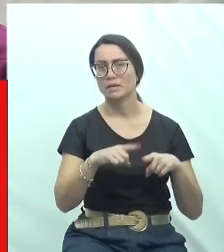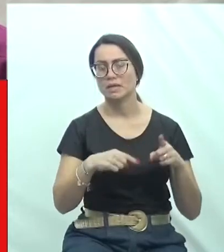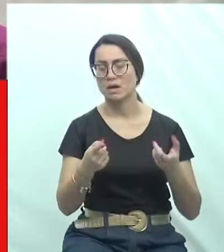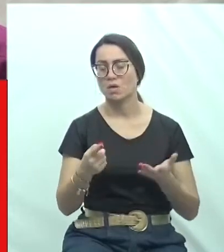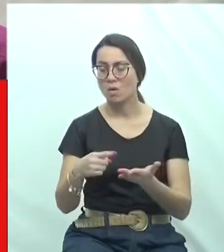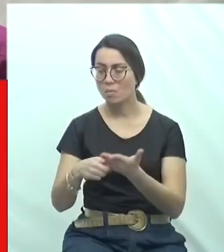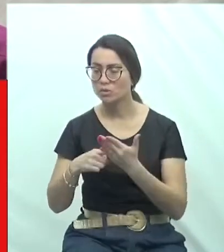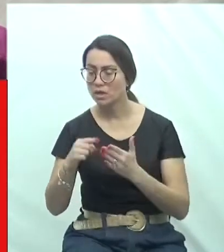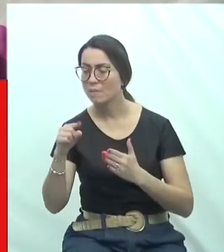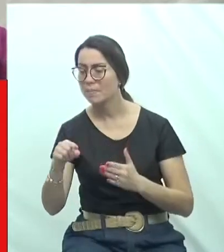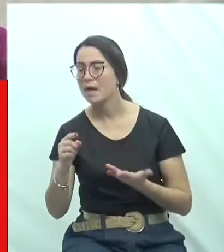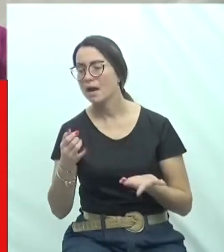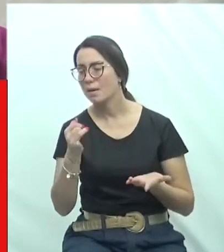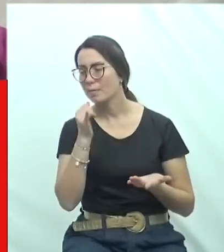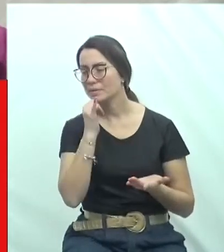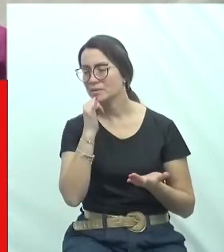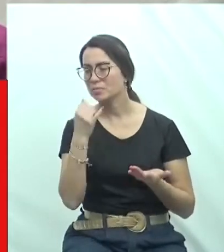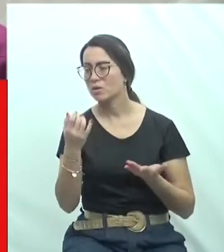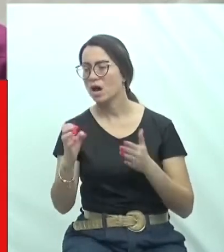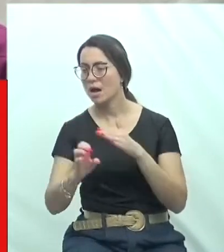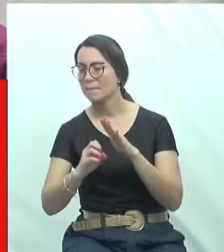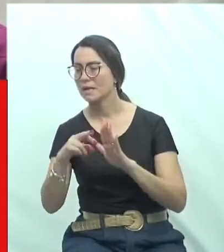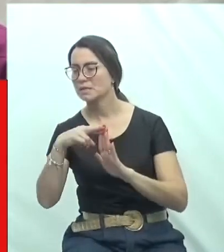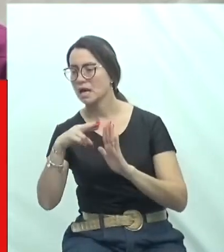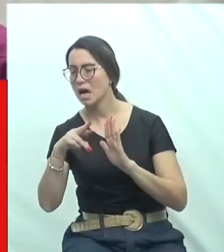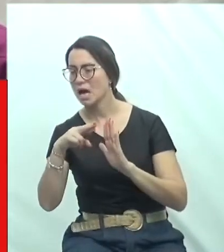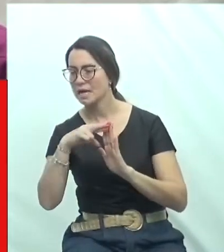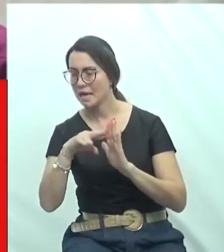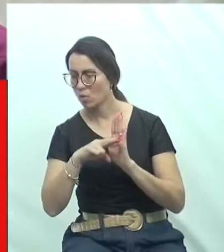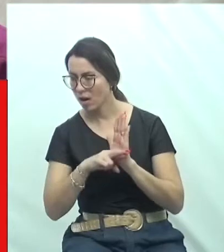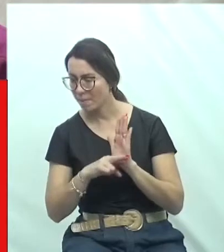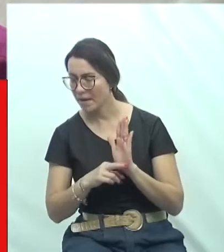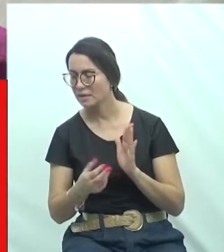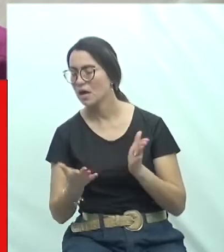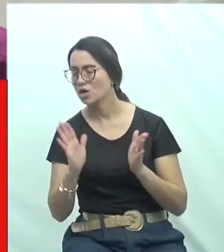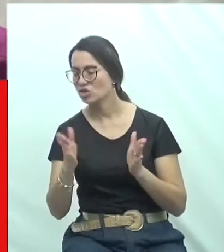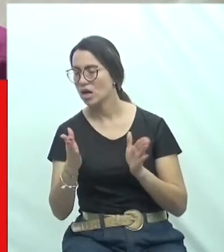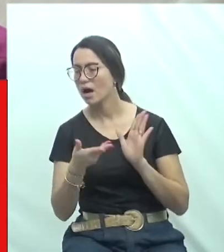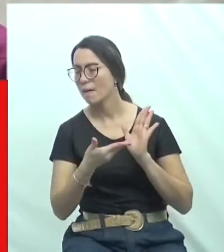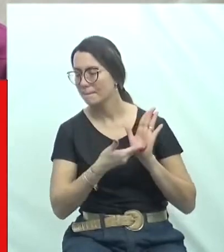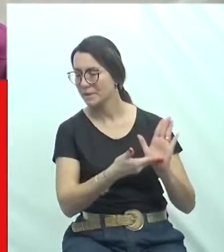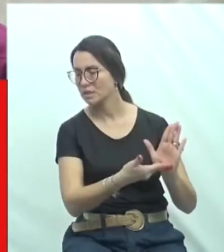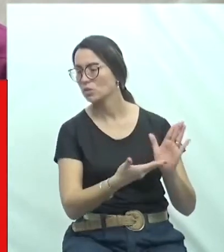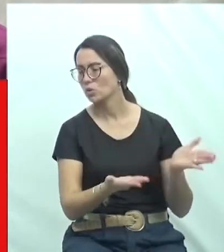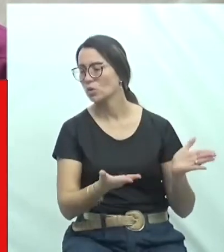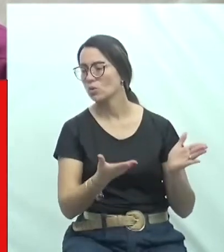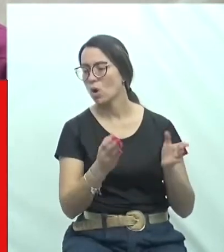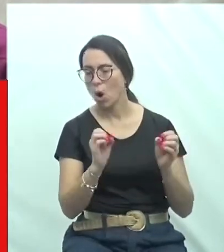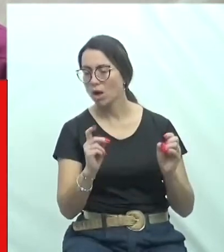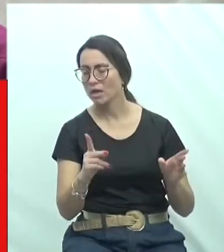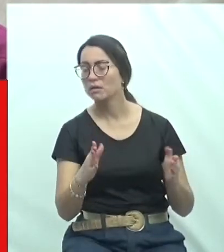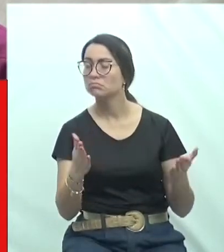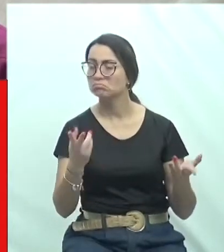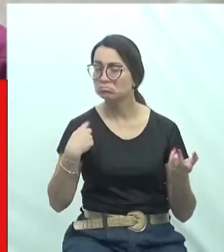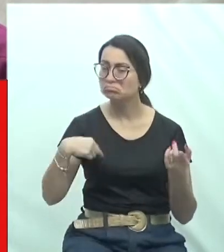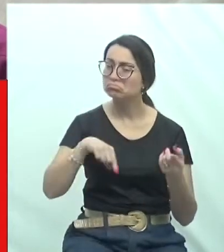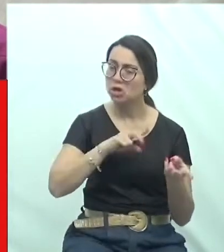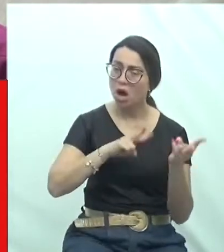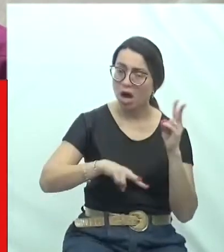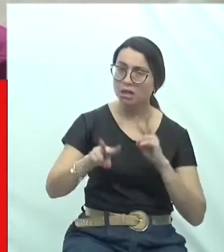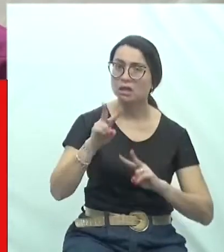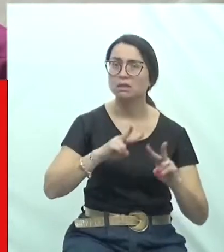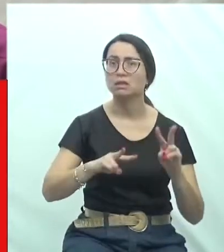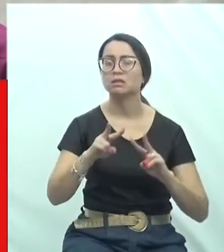órgãos de qualquer que seja a medição de controle de qualidade, a gente analisa